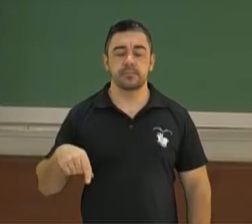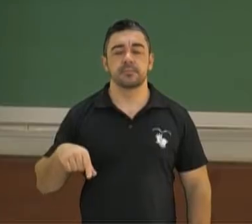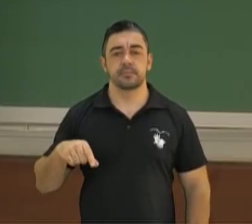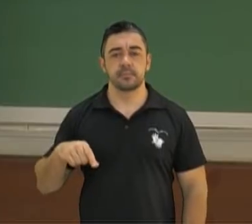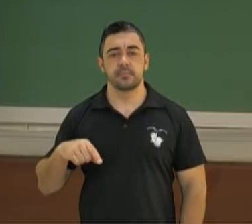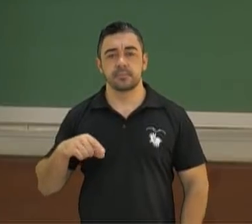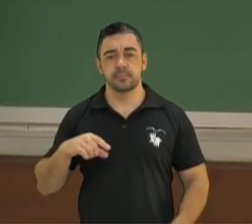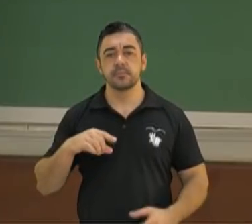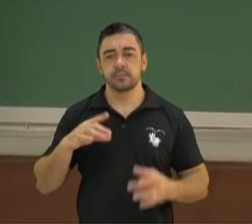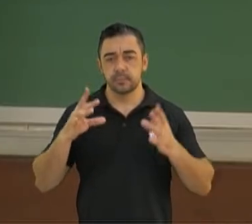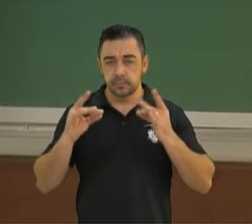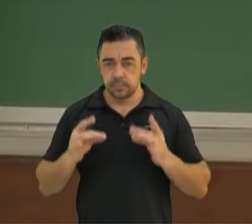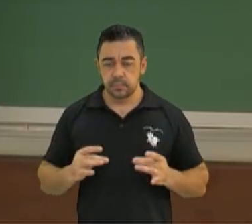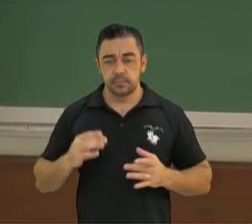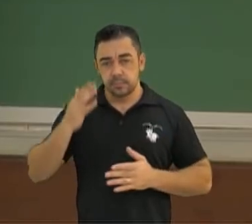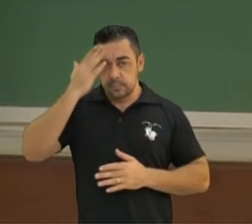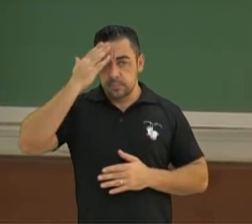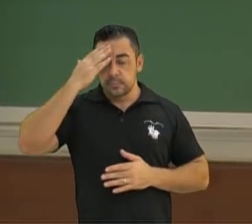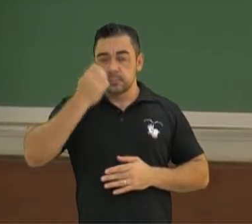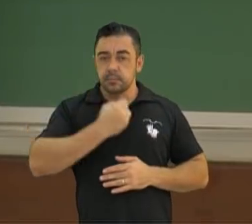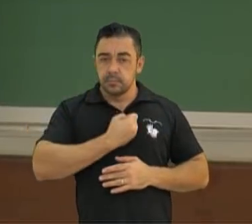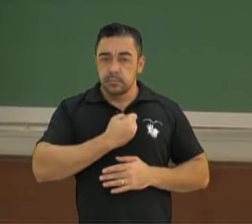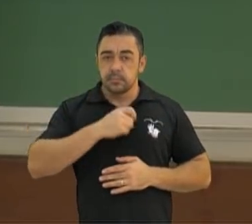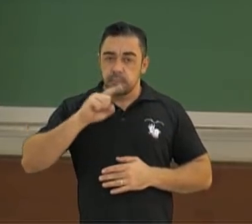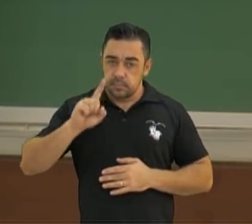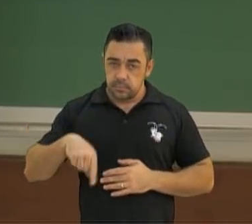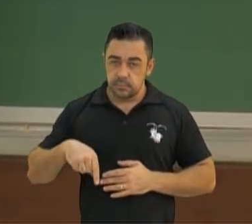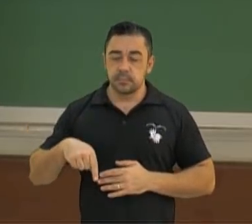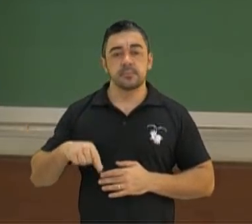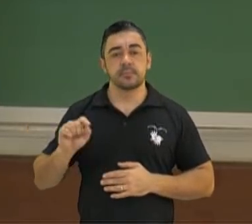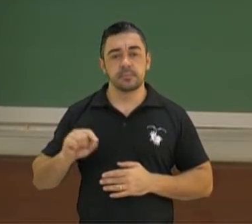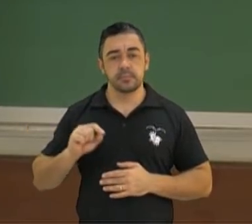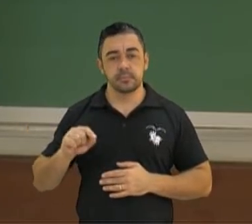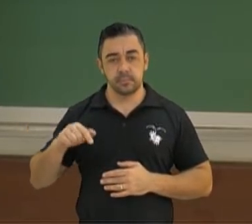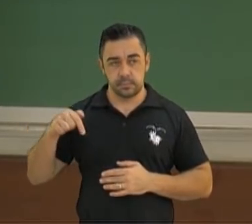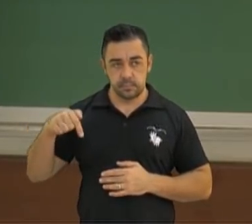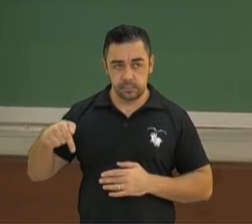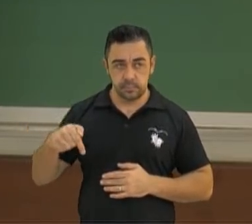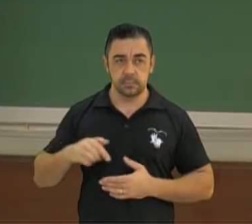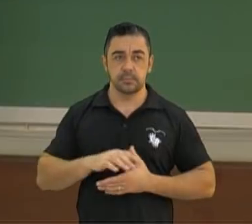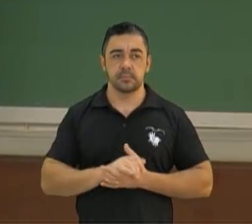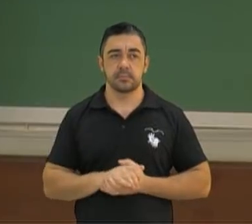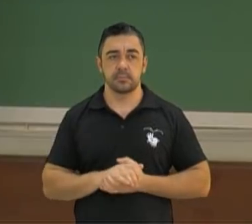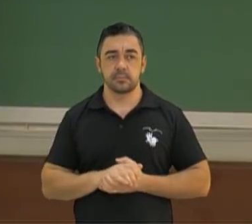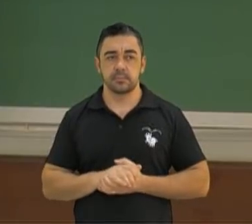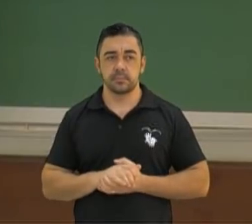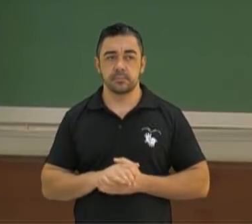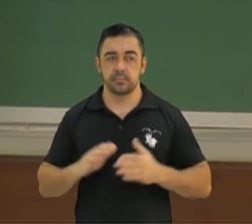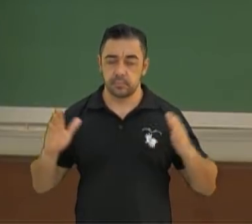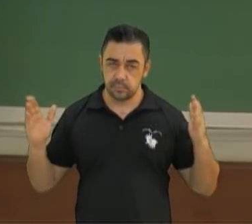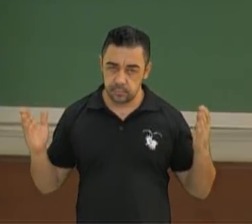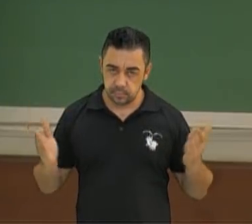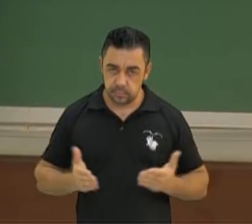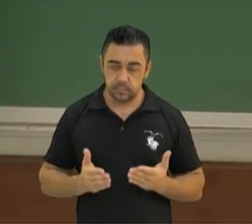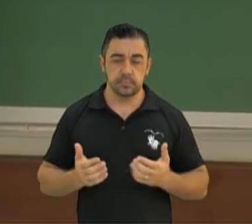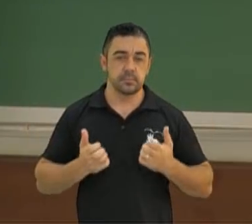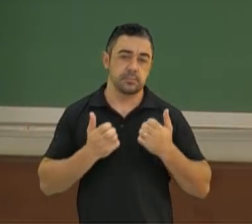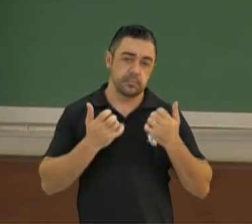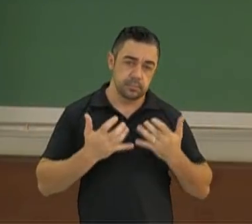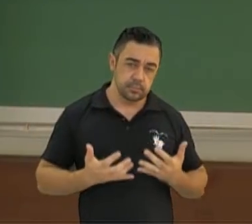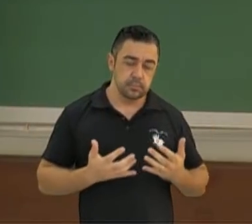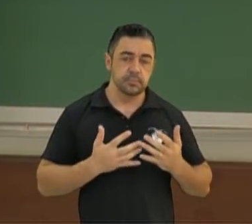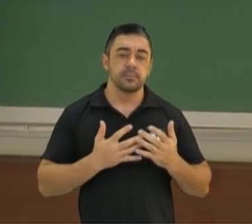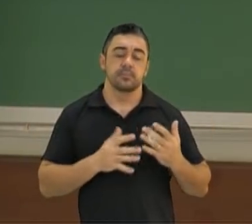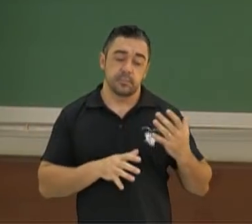observação para que o número seja racional, ok? E hoje, então, nós vamos falar sobre